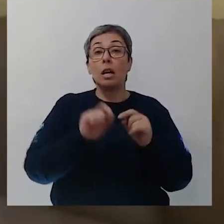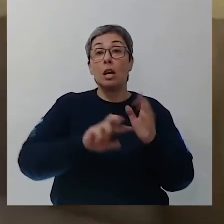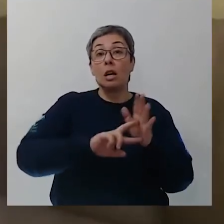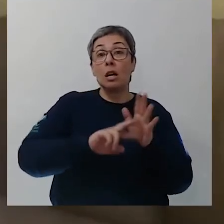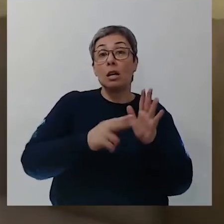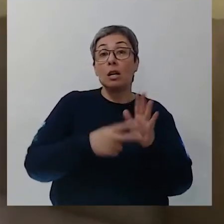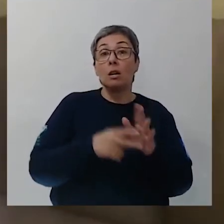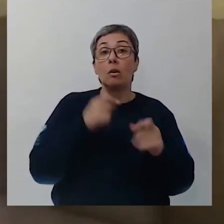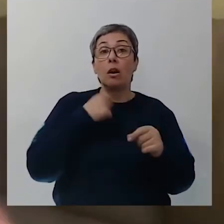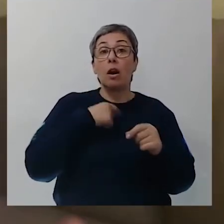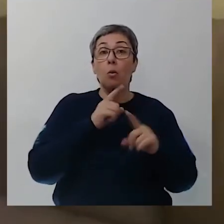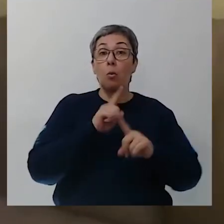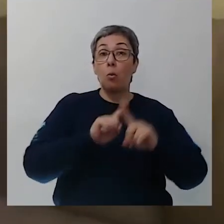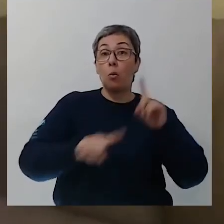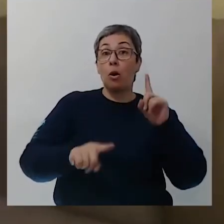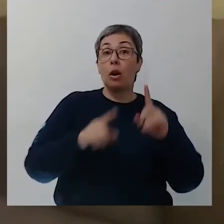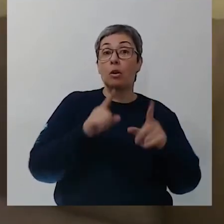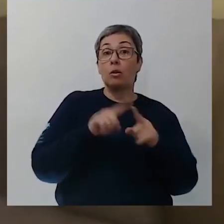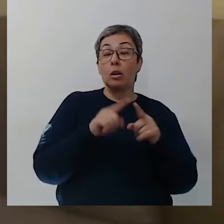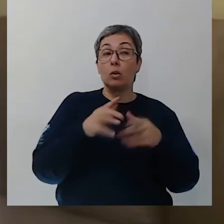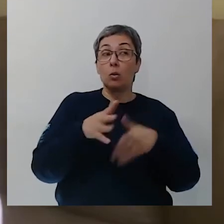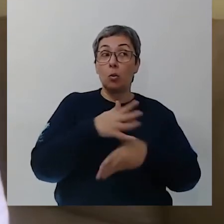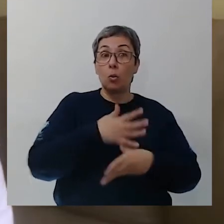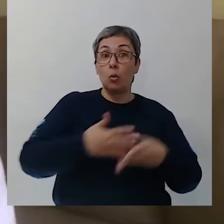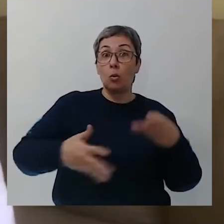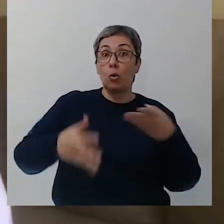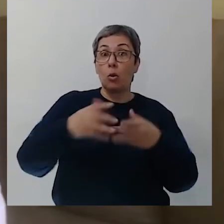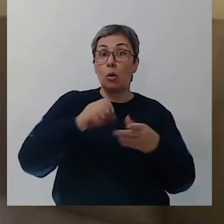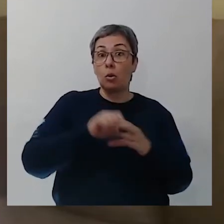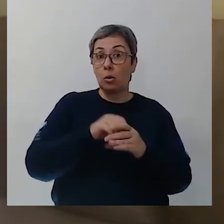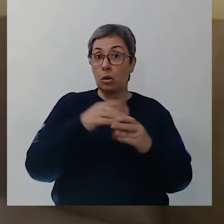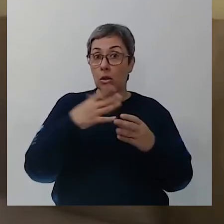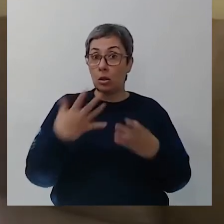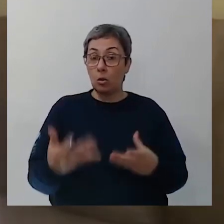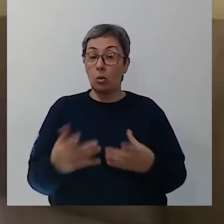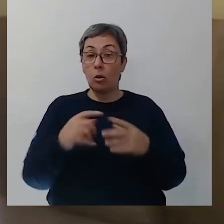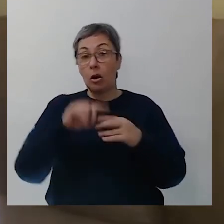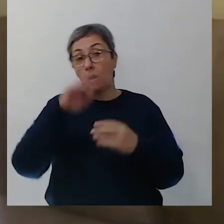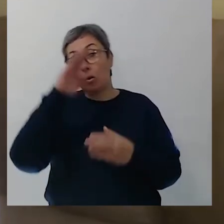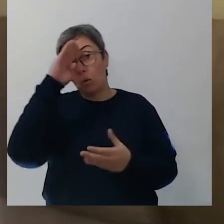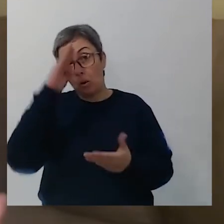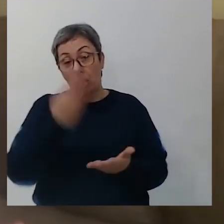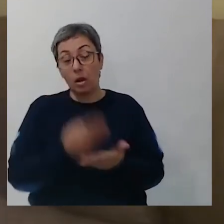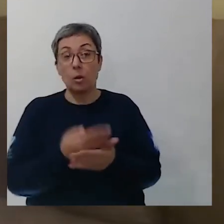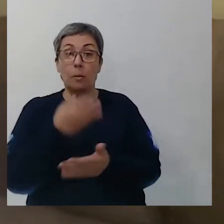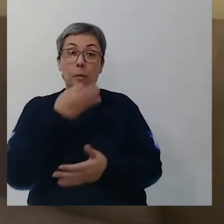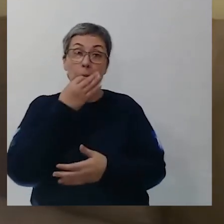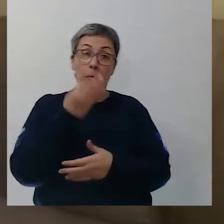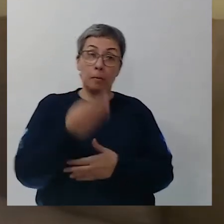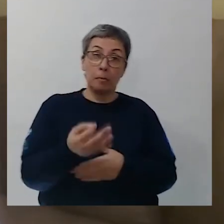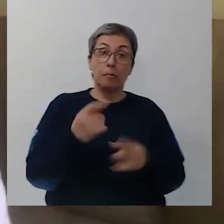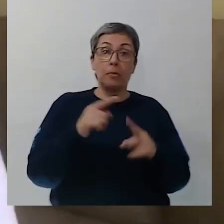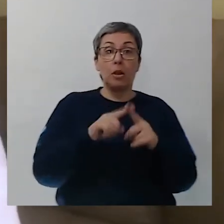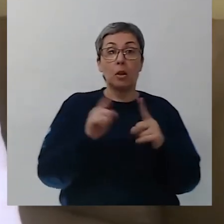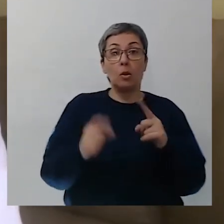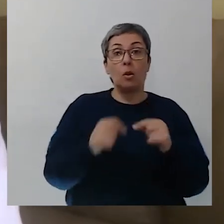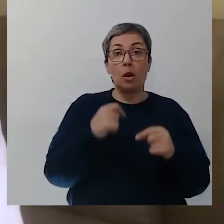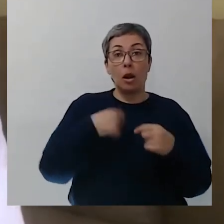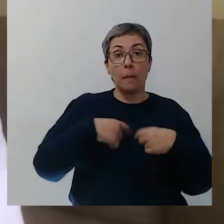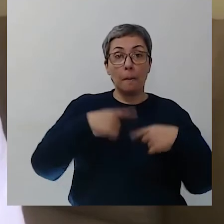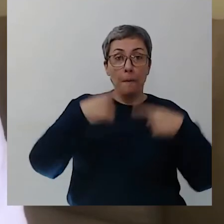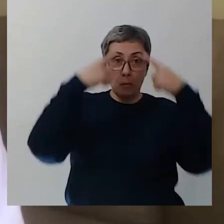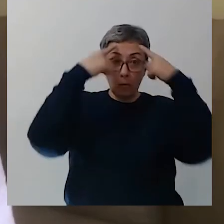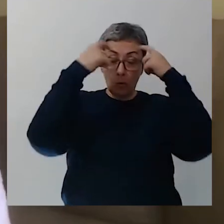ser definida como ato de restrição de circulação de algum conteúdo, crença ou opinião. É violar